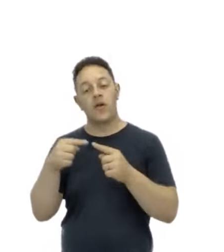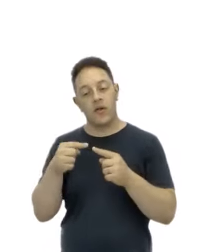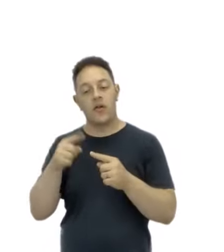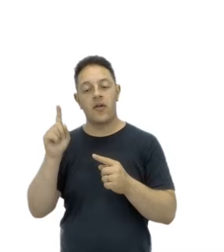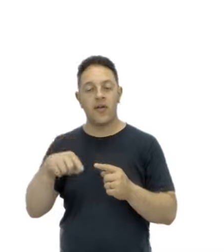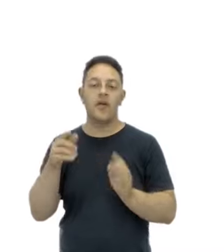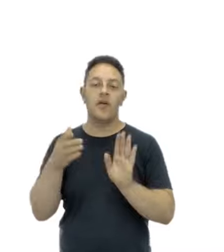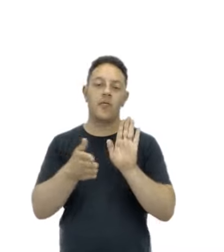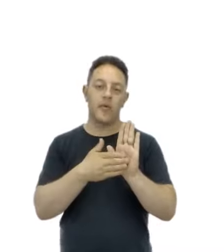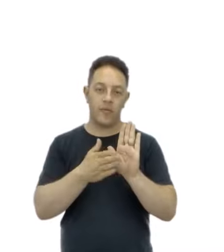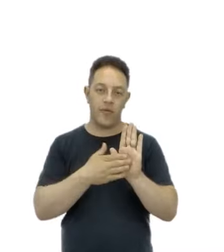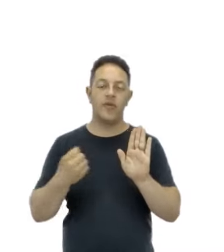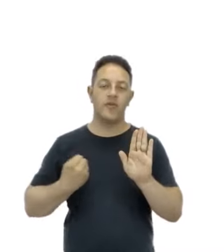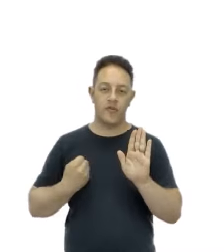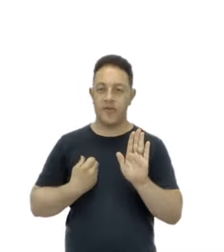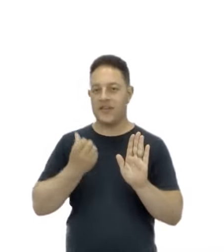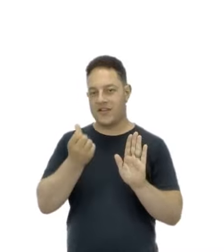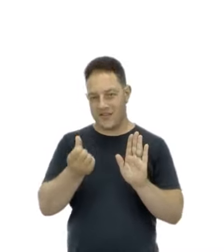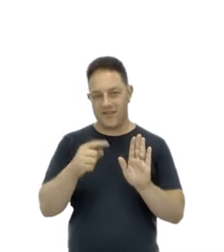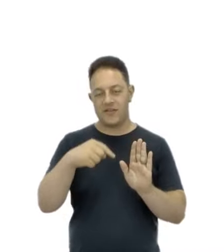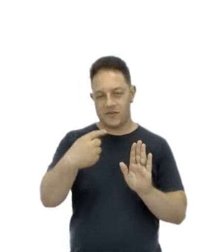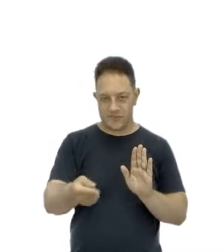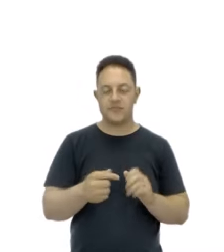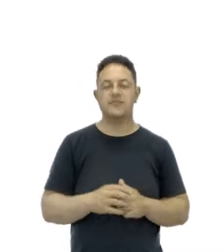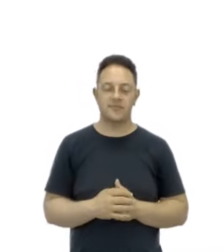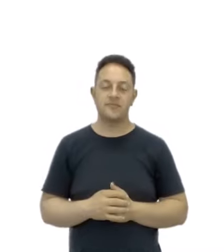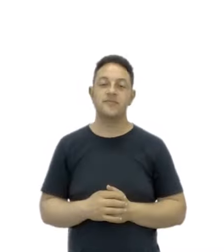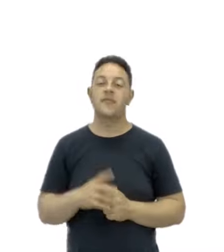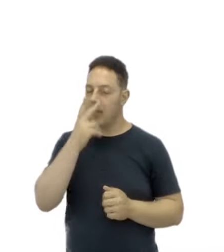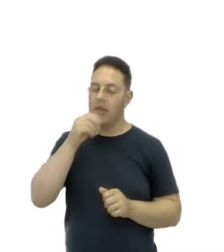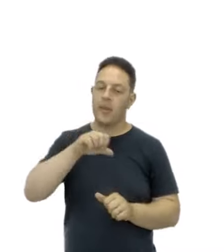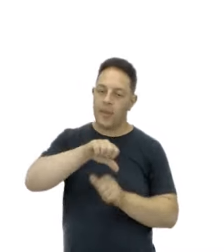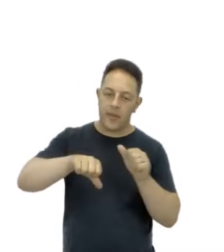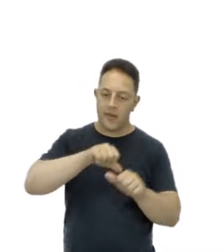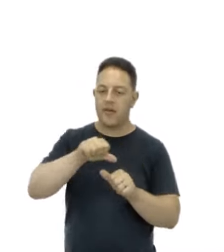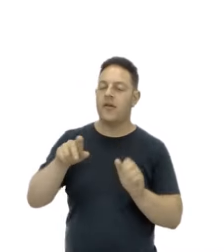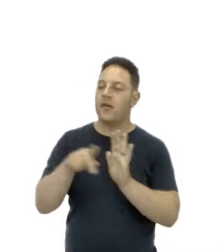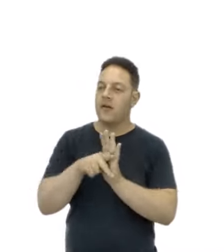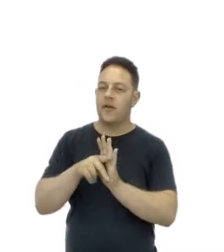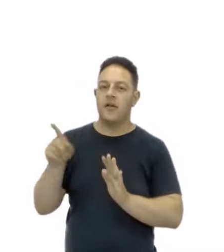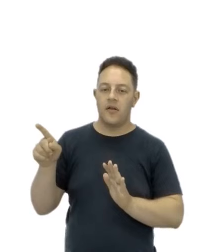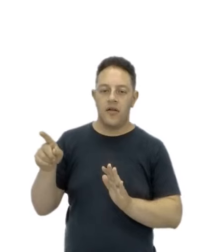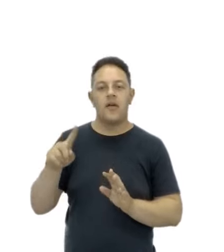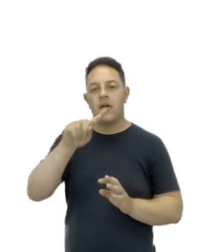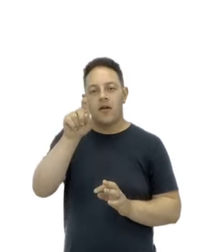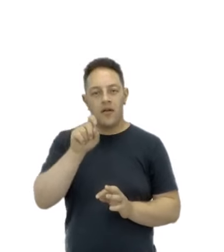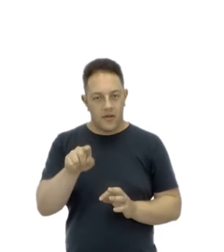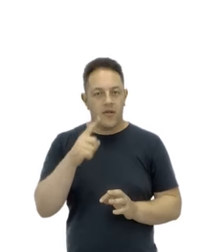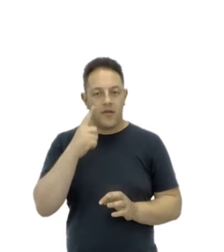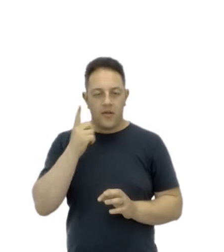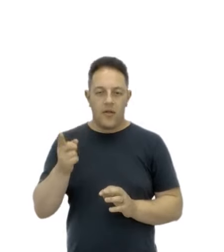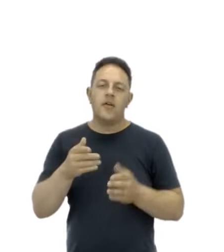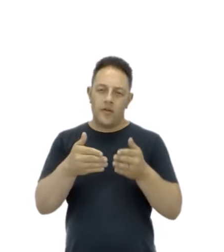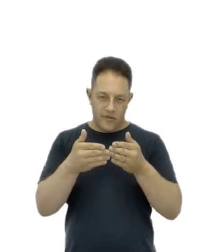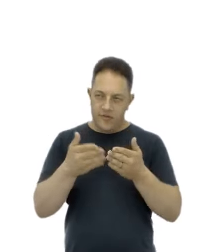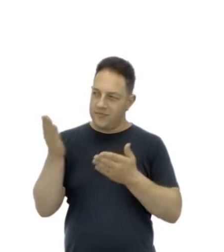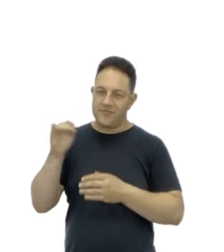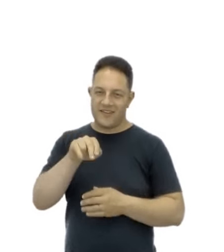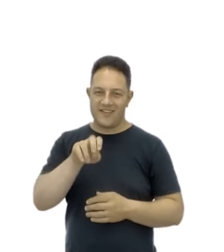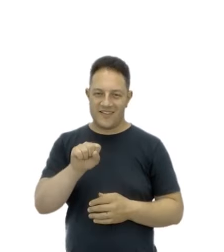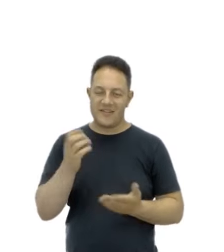proposta aí da nossa sequência 6, né, a mudança do lugar da incógnita. Então, por favor,